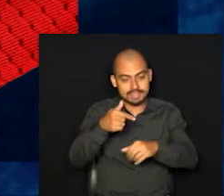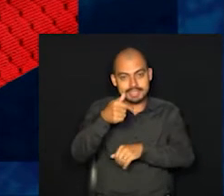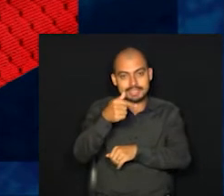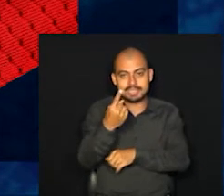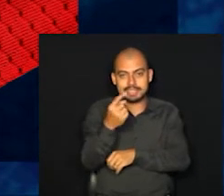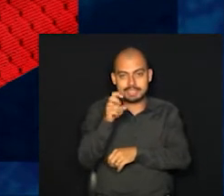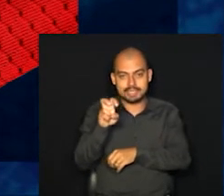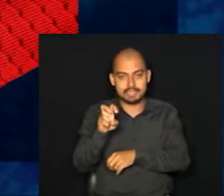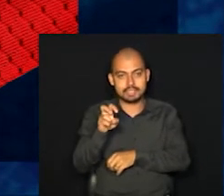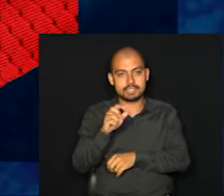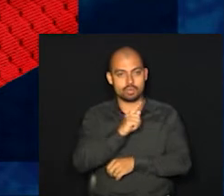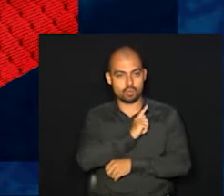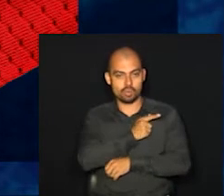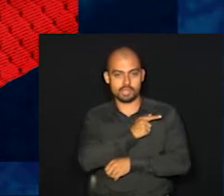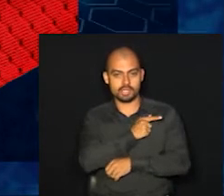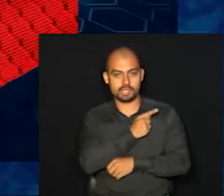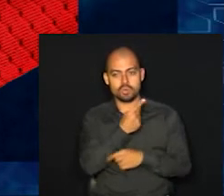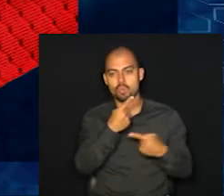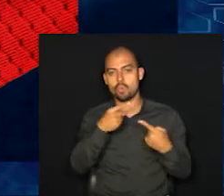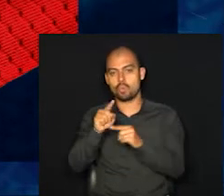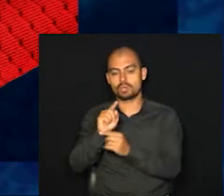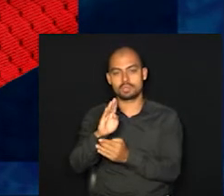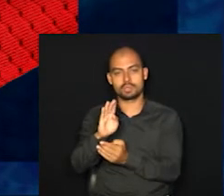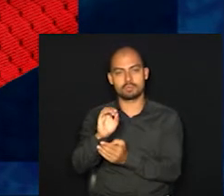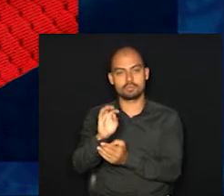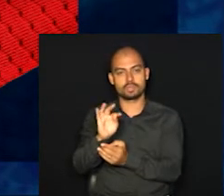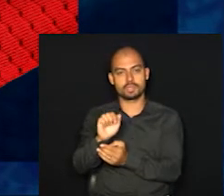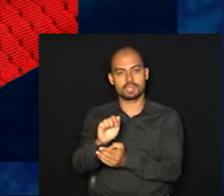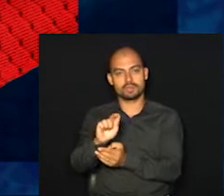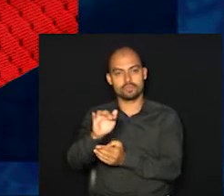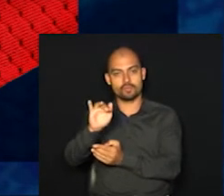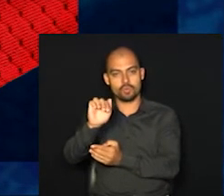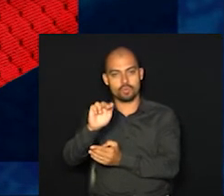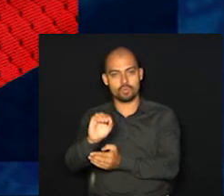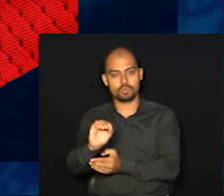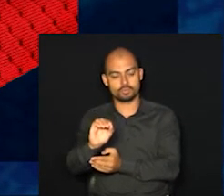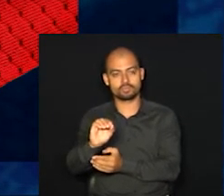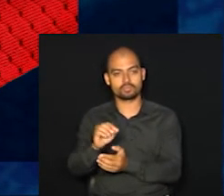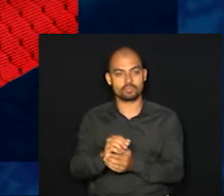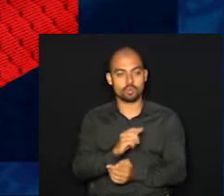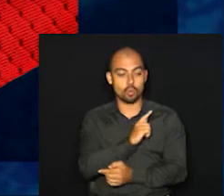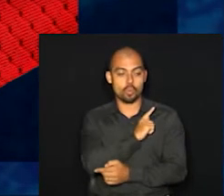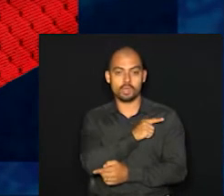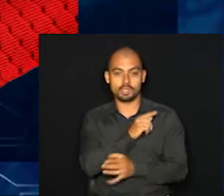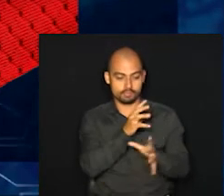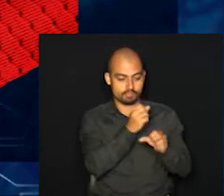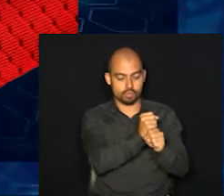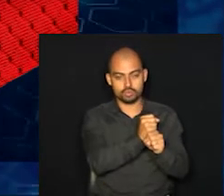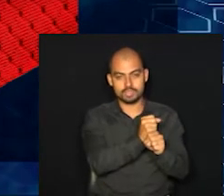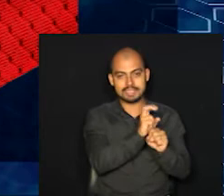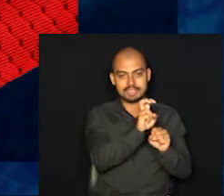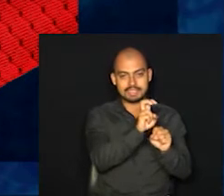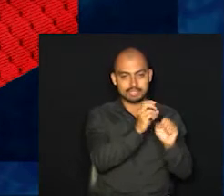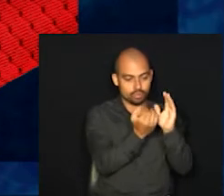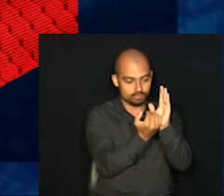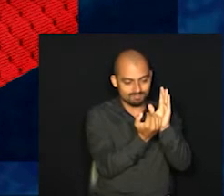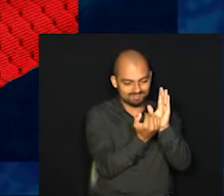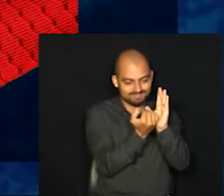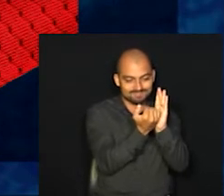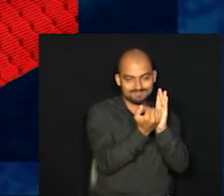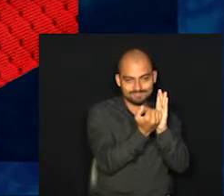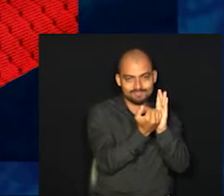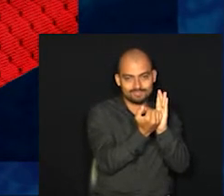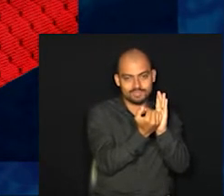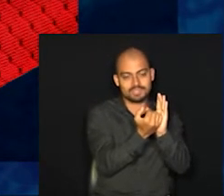enfrenta a equipe do Botafogo de Ribeirão Preto. Guarani, 5 pontos acima da zona de rebaixamento, conseguiu se distanciar.